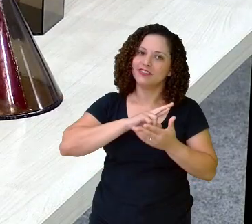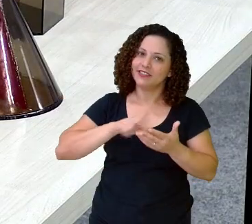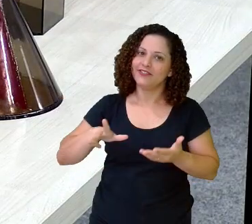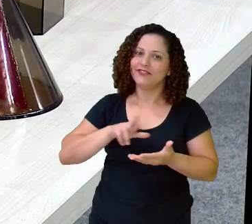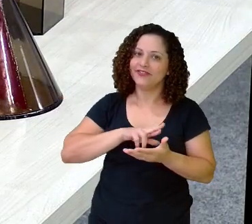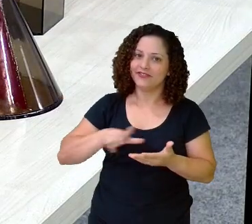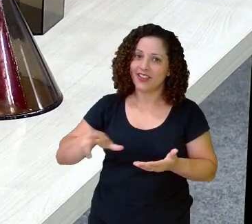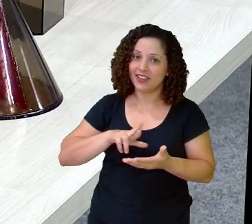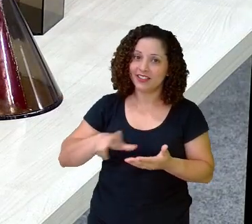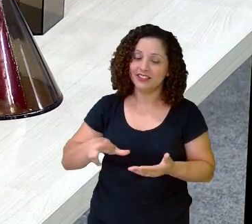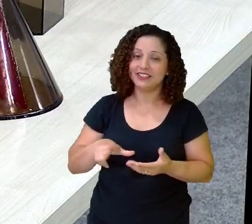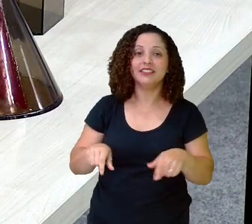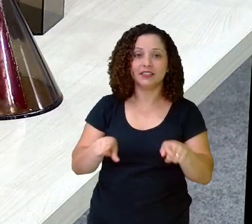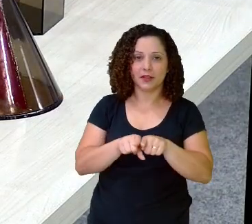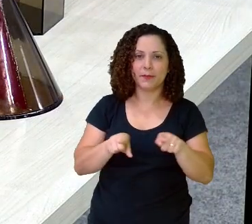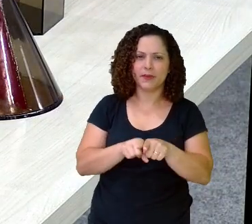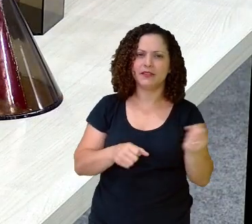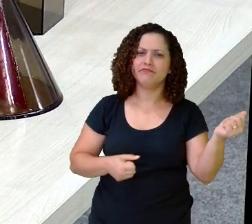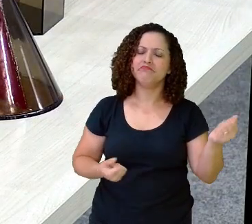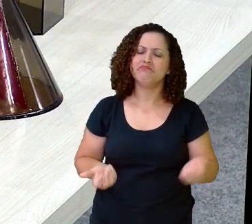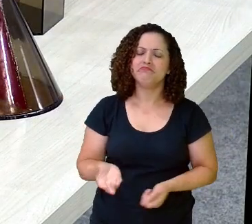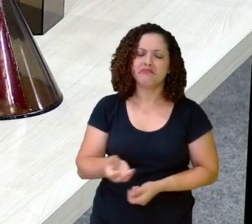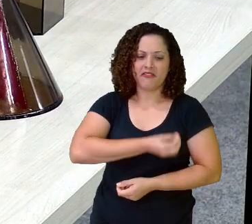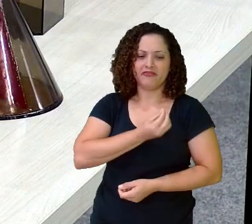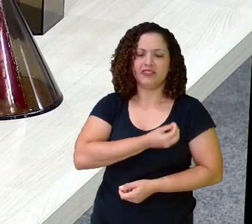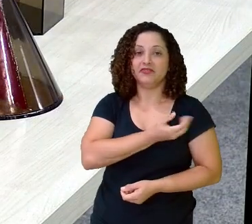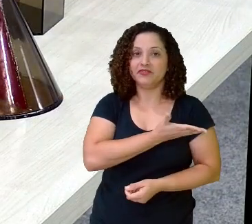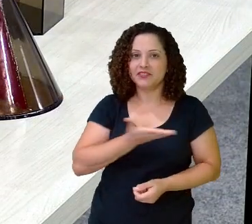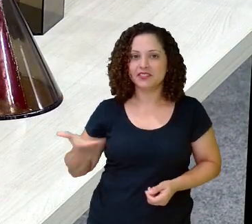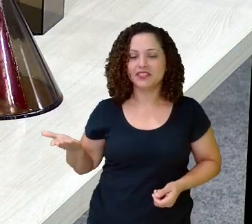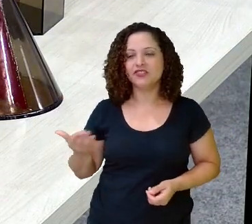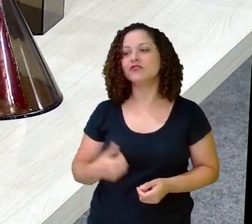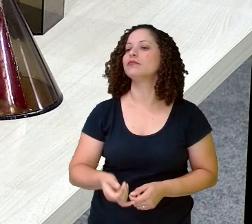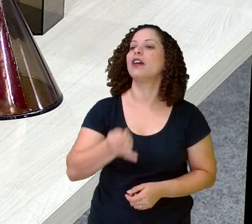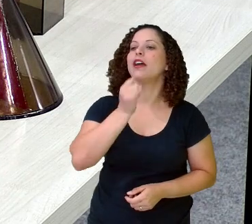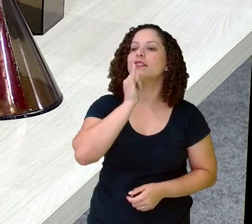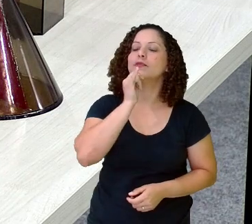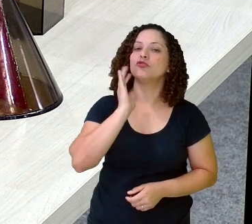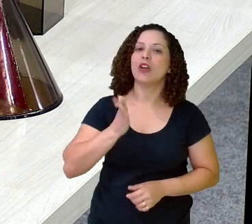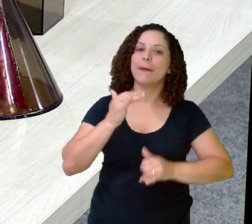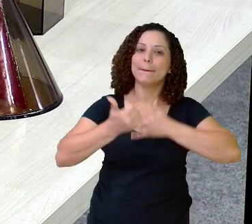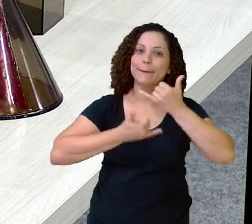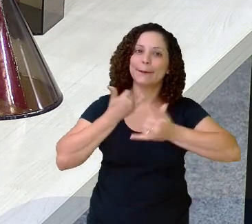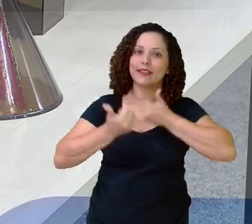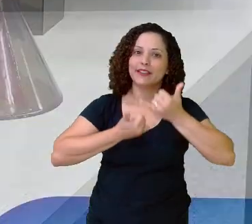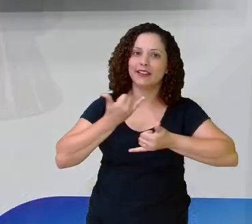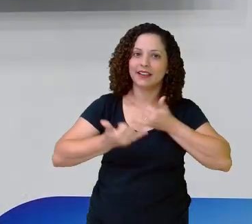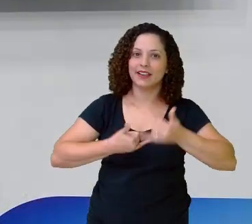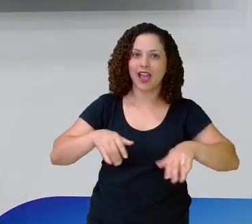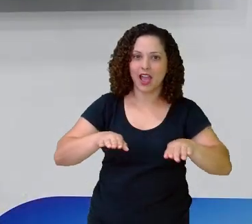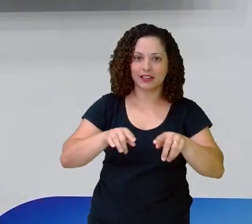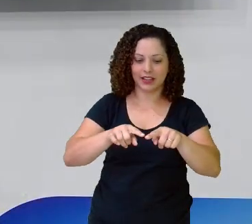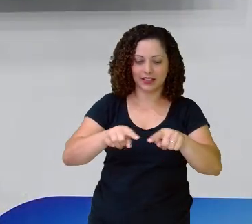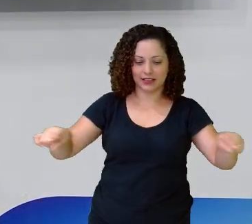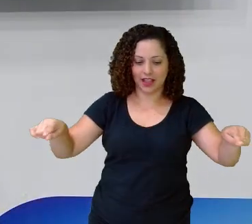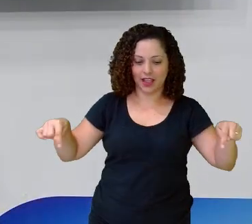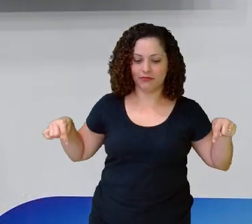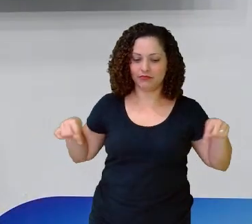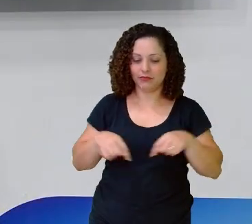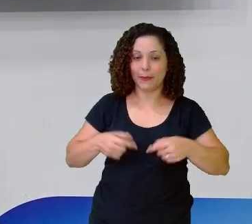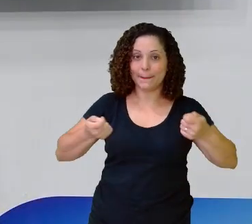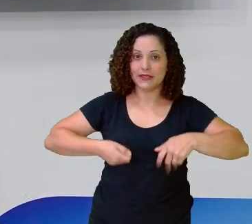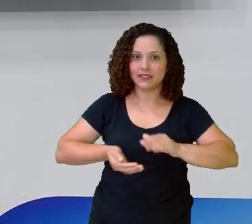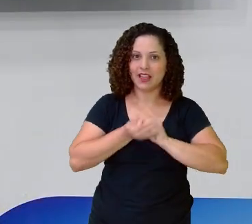no cotidiano de vocês. Uma delas, vocês já brincaram com jogos de tabuleiro onde você vai precisar de